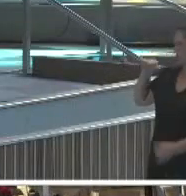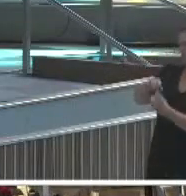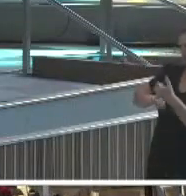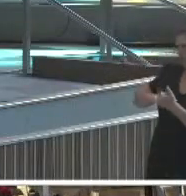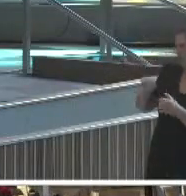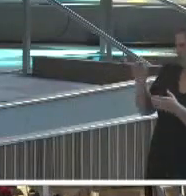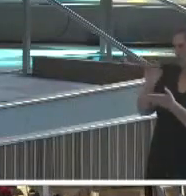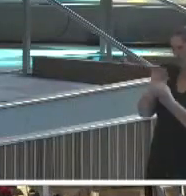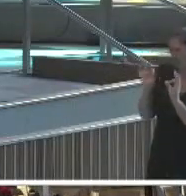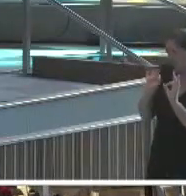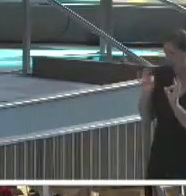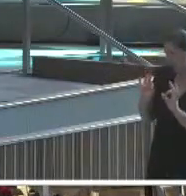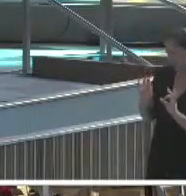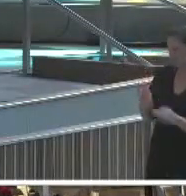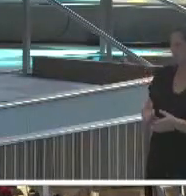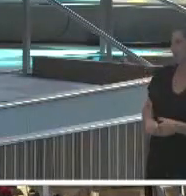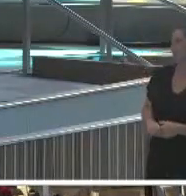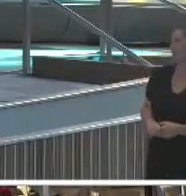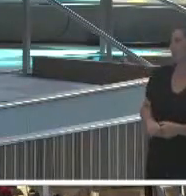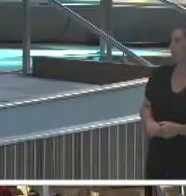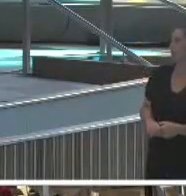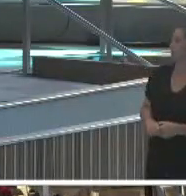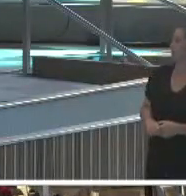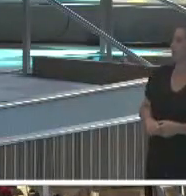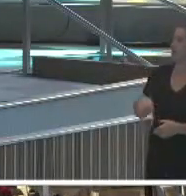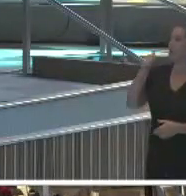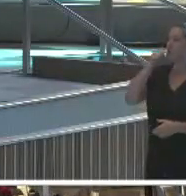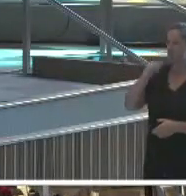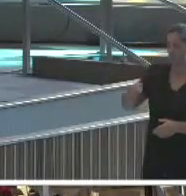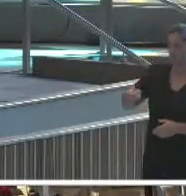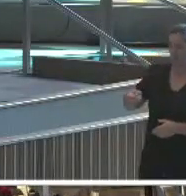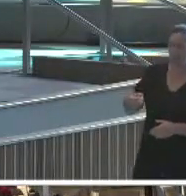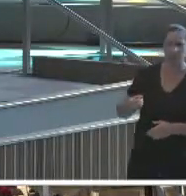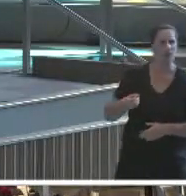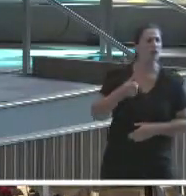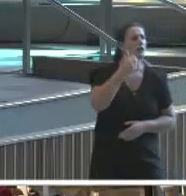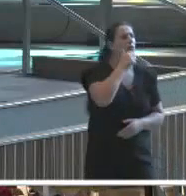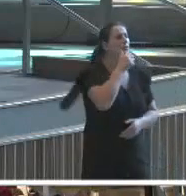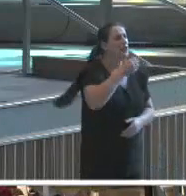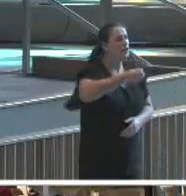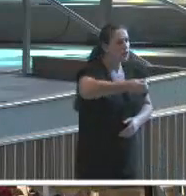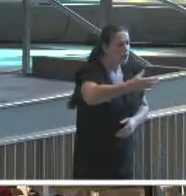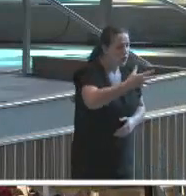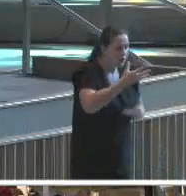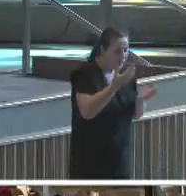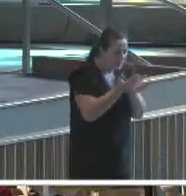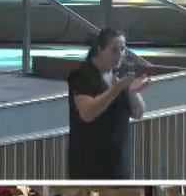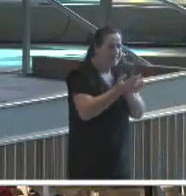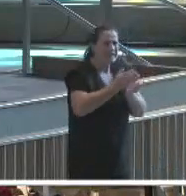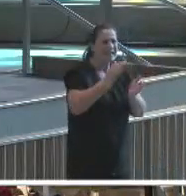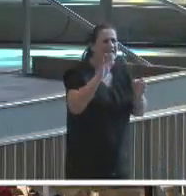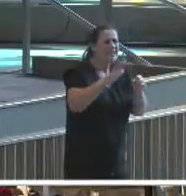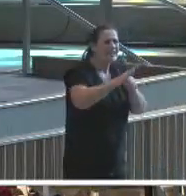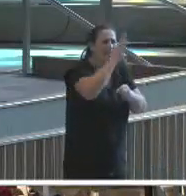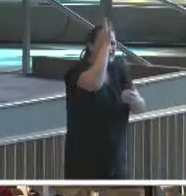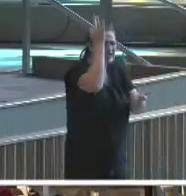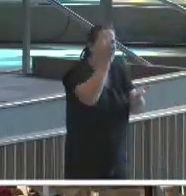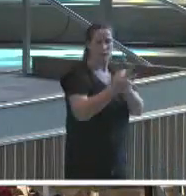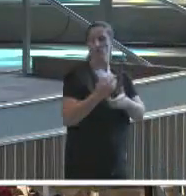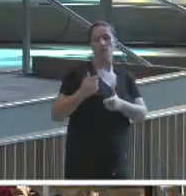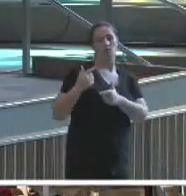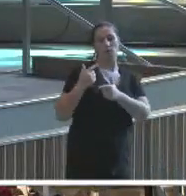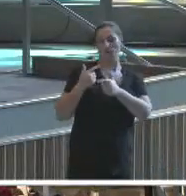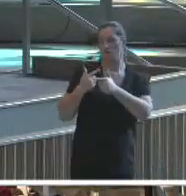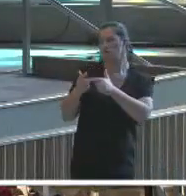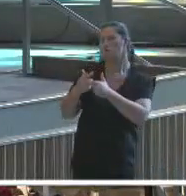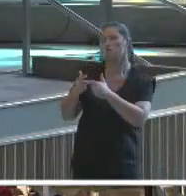nenhuma, tal. Essa mulher era uma nova convertida, cheia de fé, e ela falou: não tem problema,